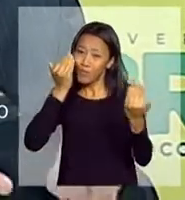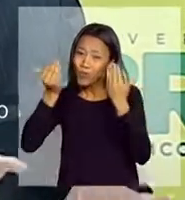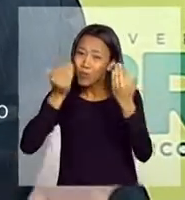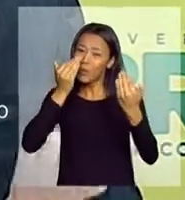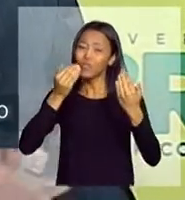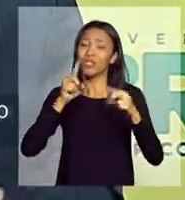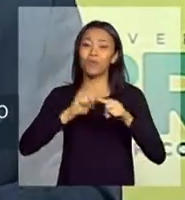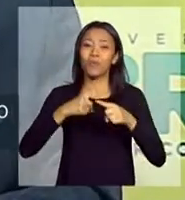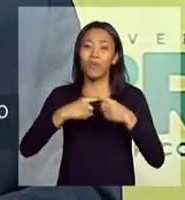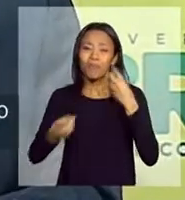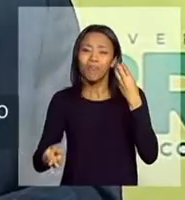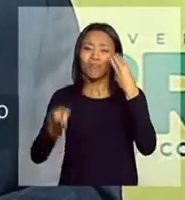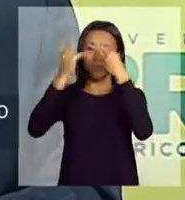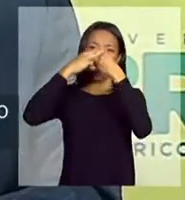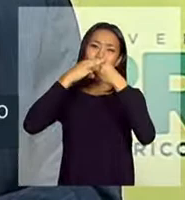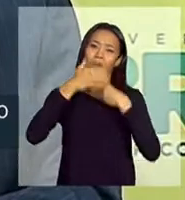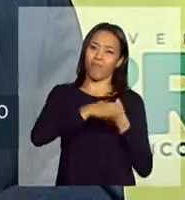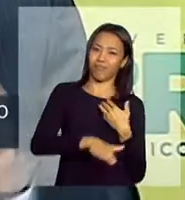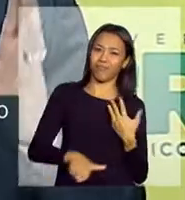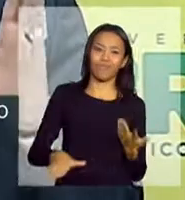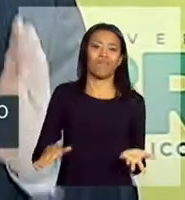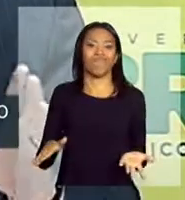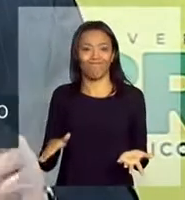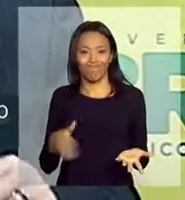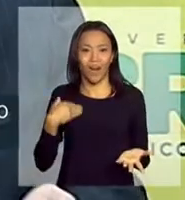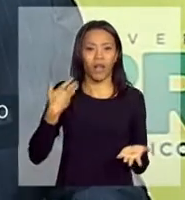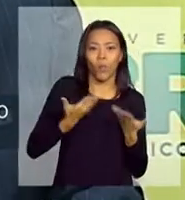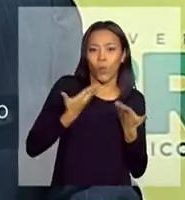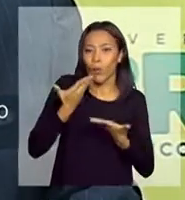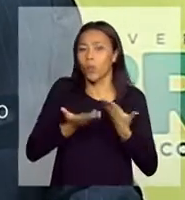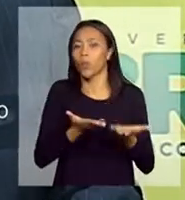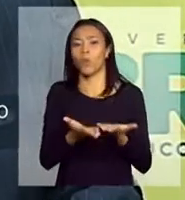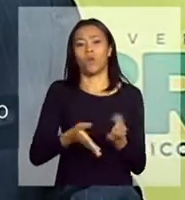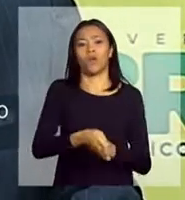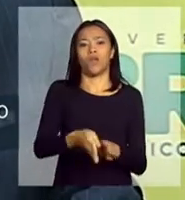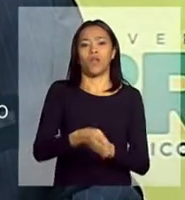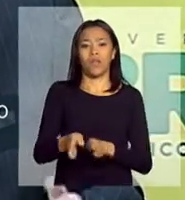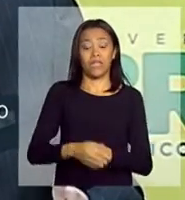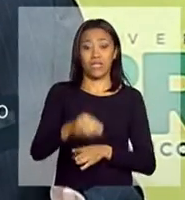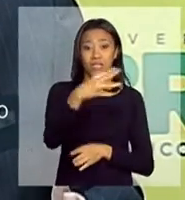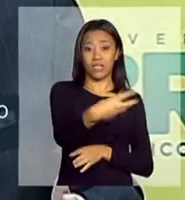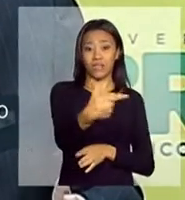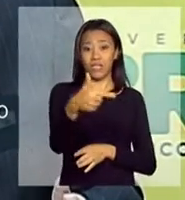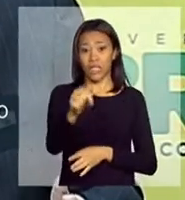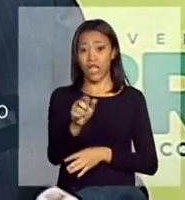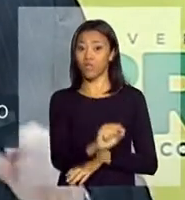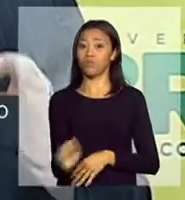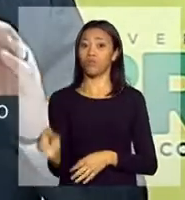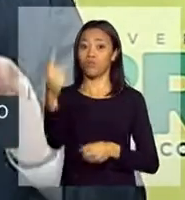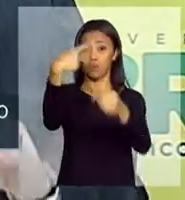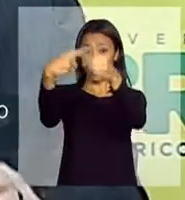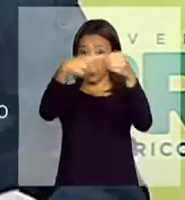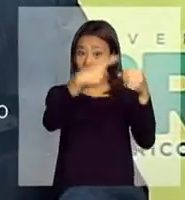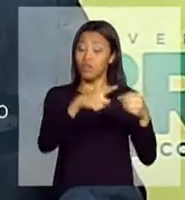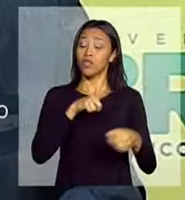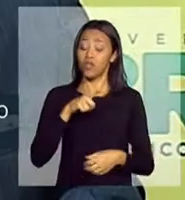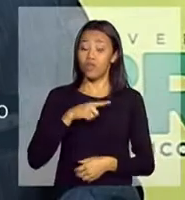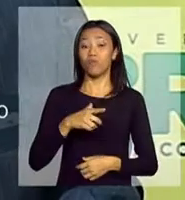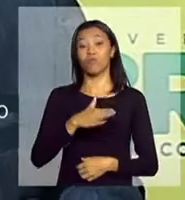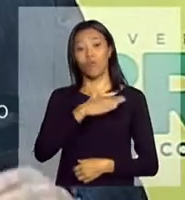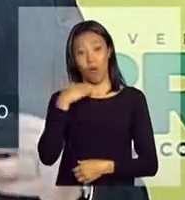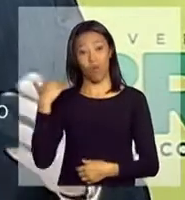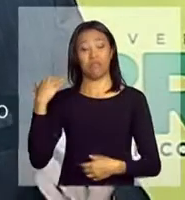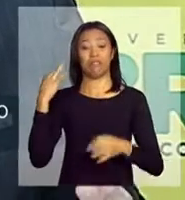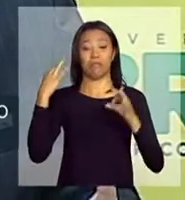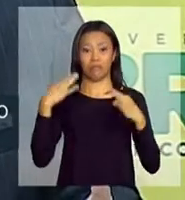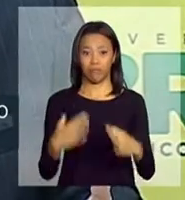traumas mas principalmente a prevenção é mobilização nesse 327 município e nós tivemos vítimas fatais são a nossa prioridade